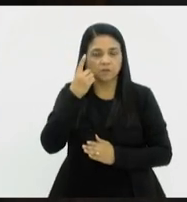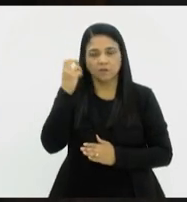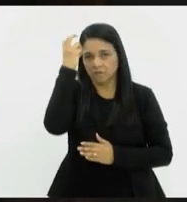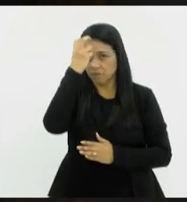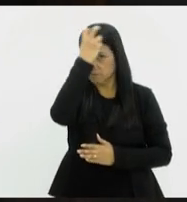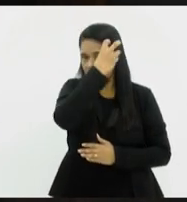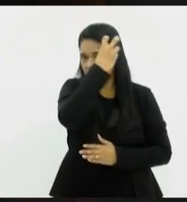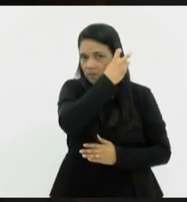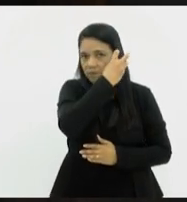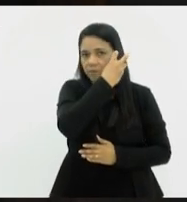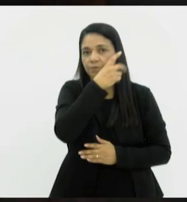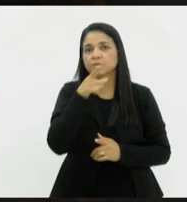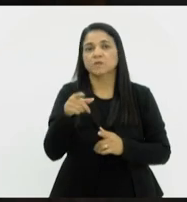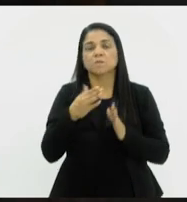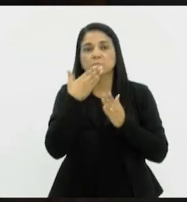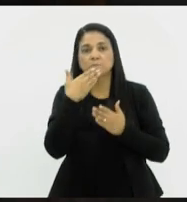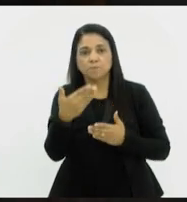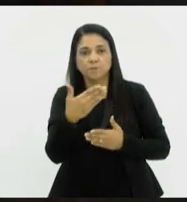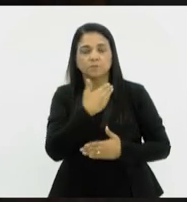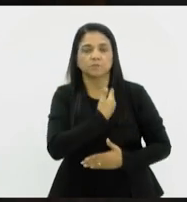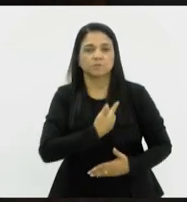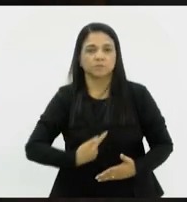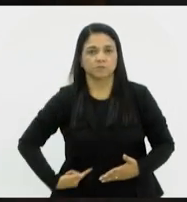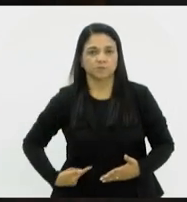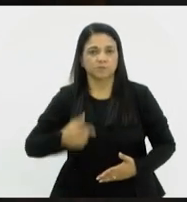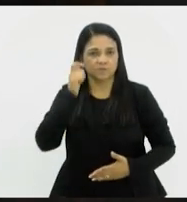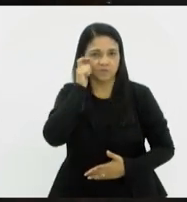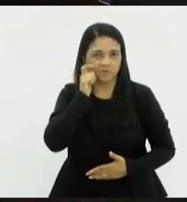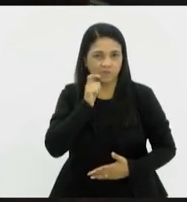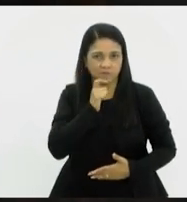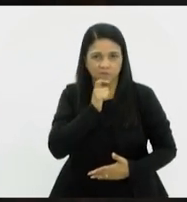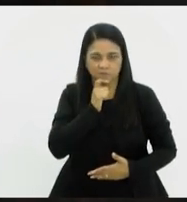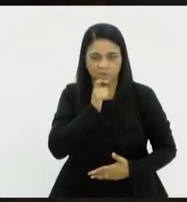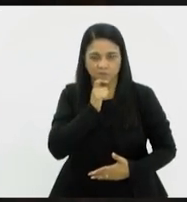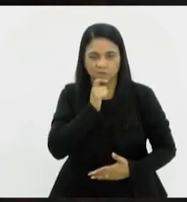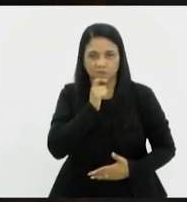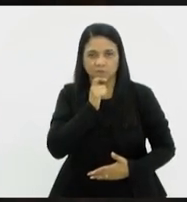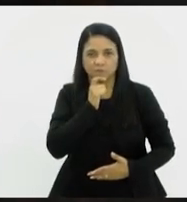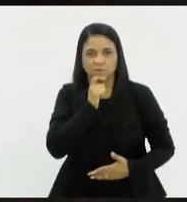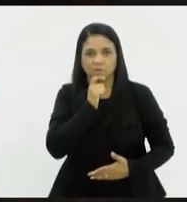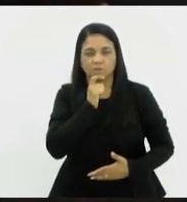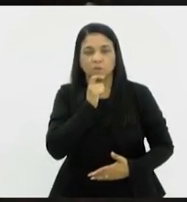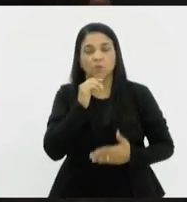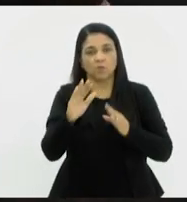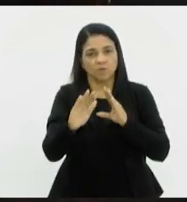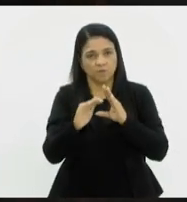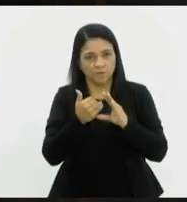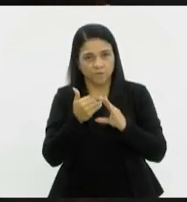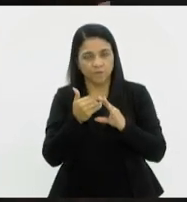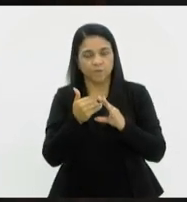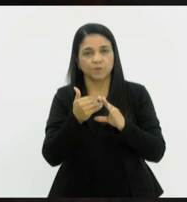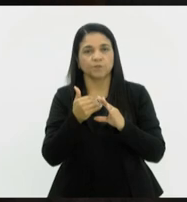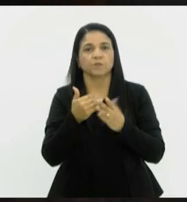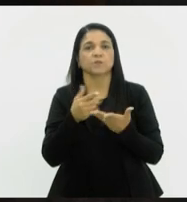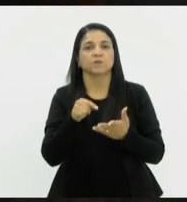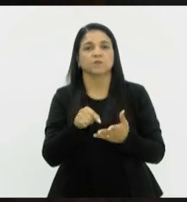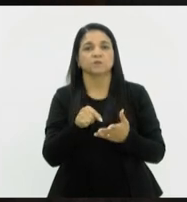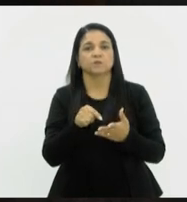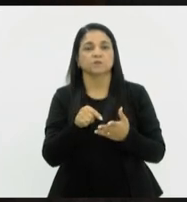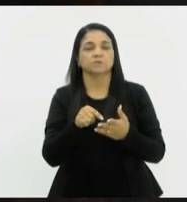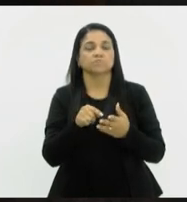Verônica Lima, que solicita ao excelentíssimo senhor governador do Estado do Rio de Janeiro ou envio de mensagem dispondo